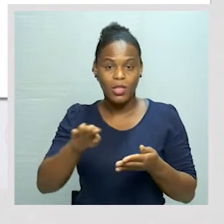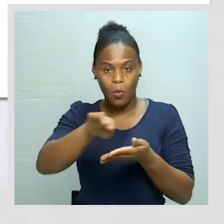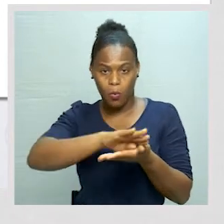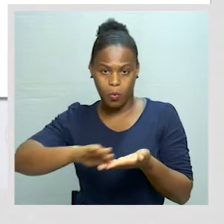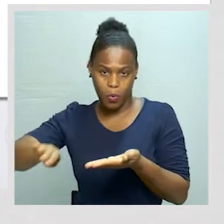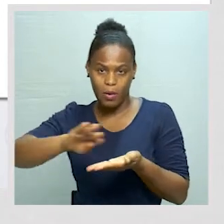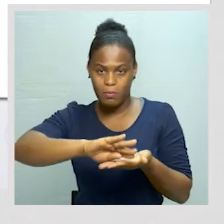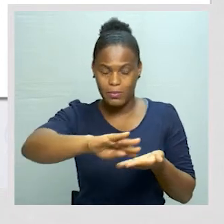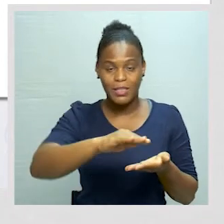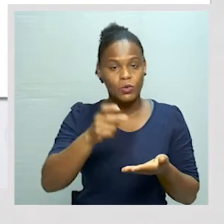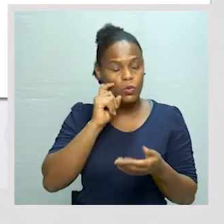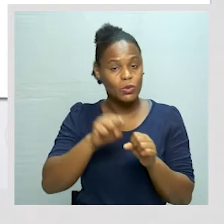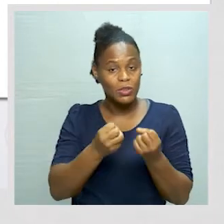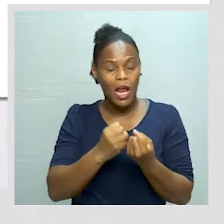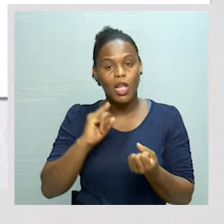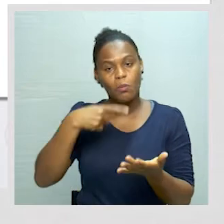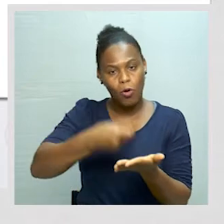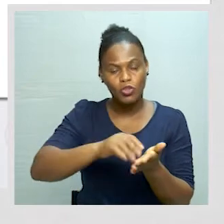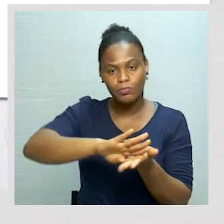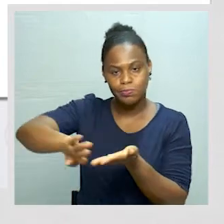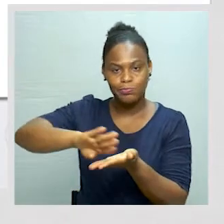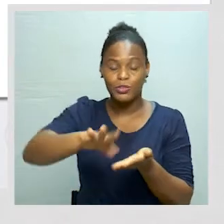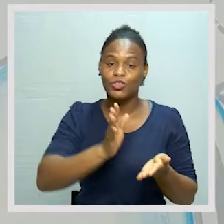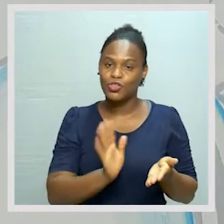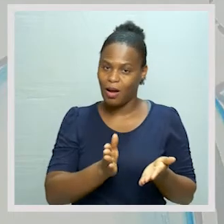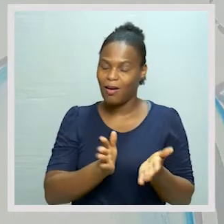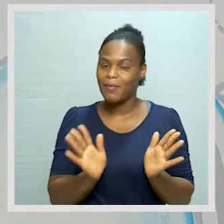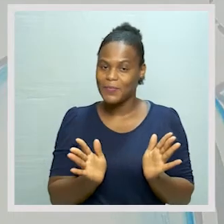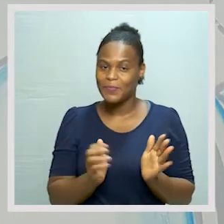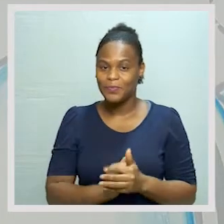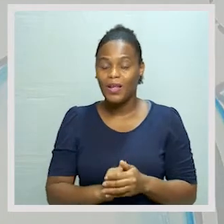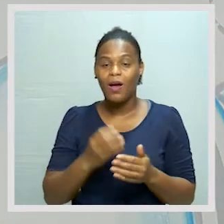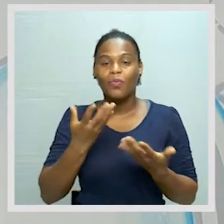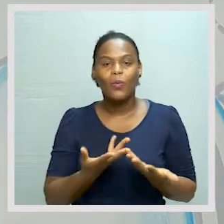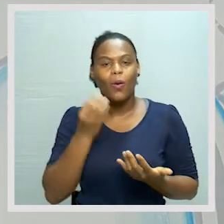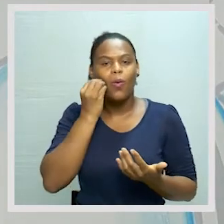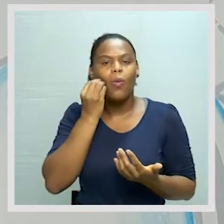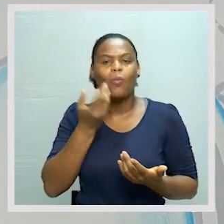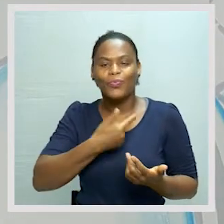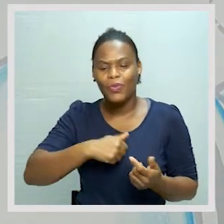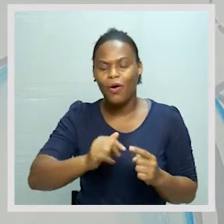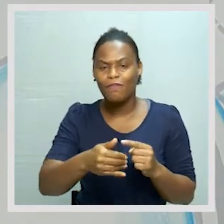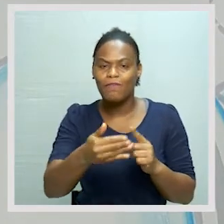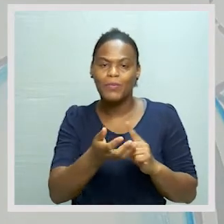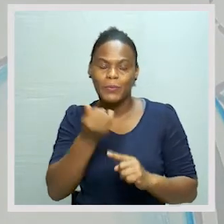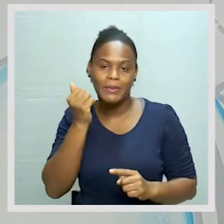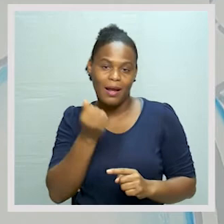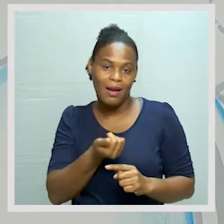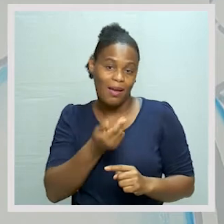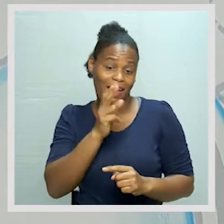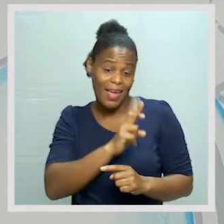de contribuições para a segurança social e de impostos diretos. Então, como é que nós vamos obter